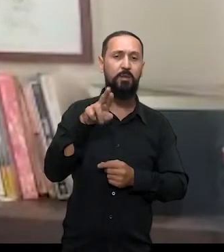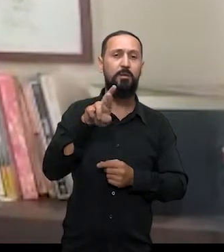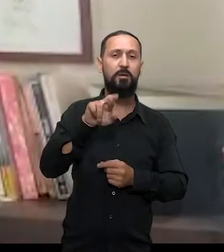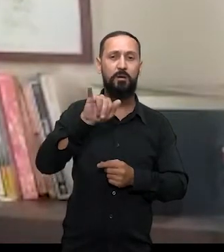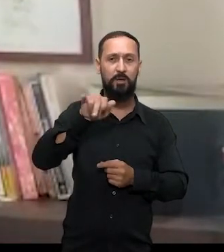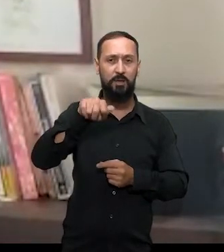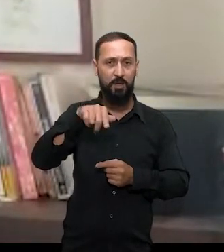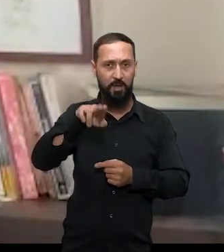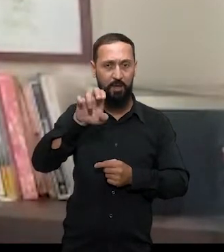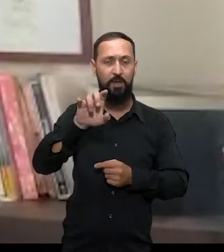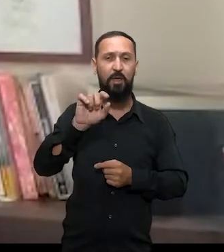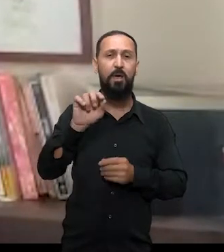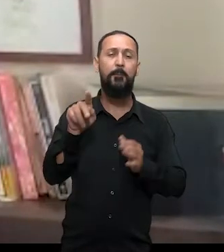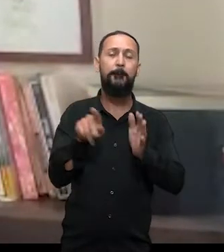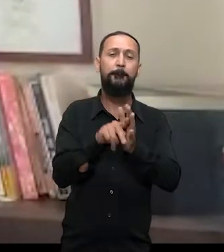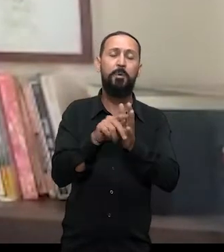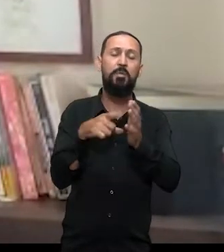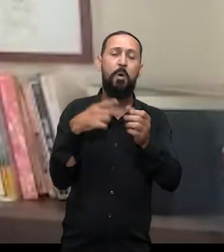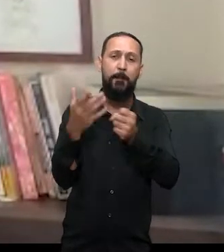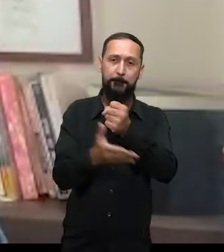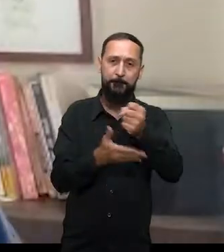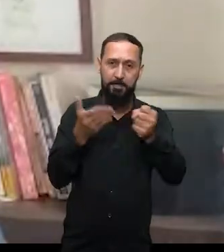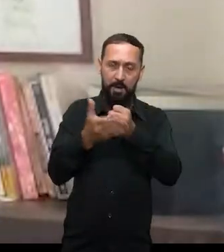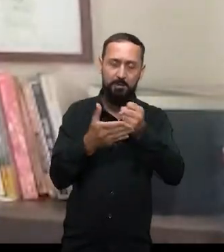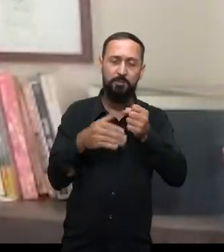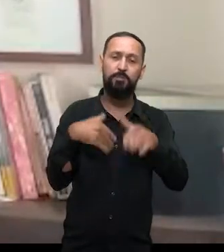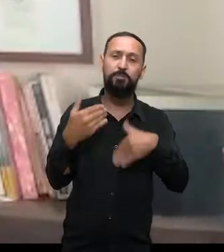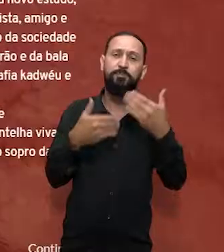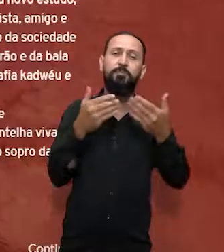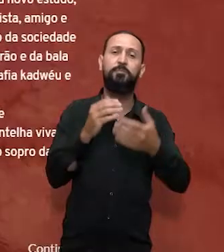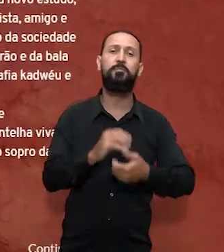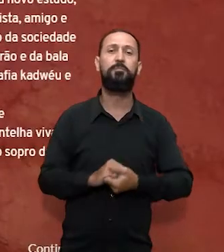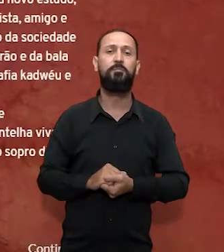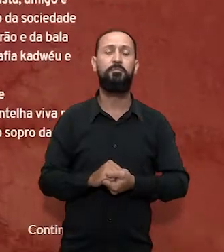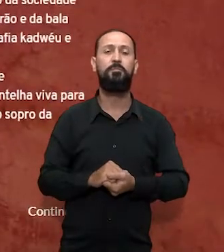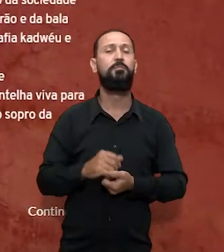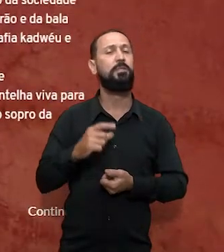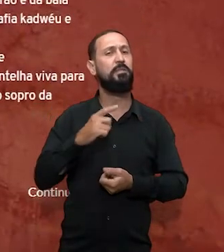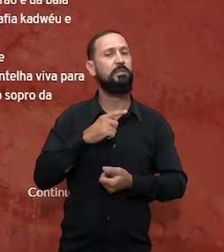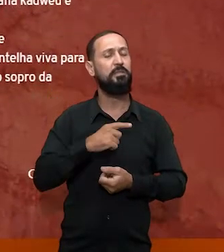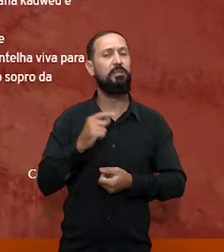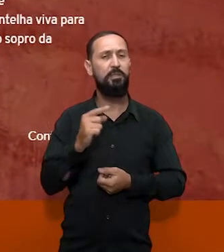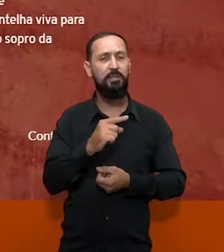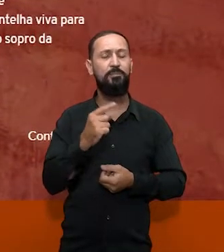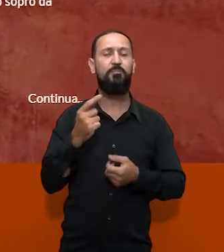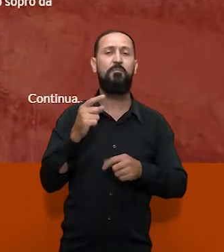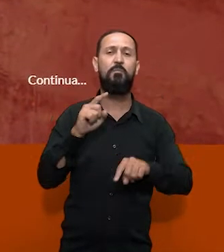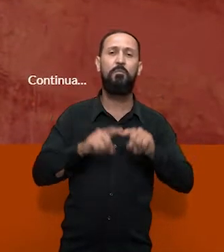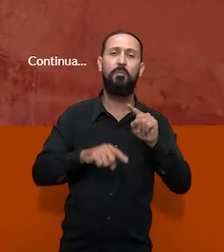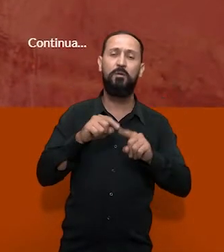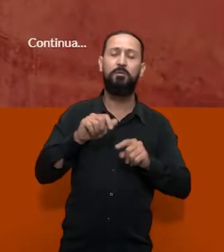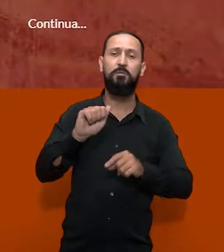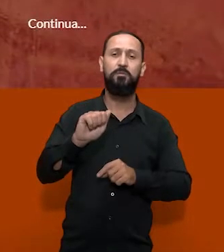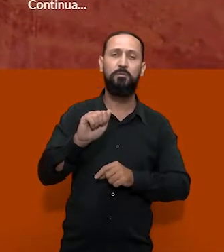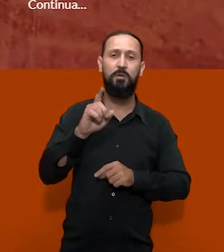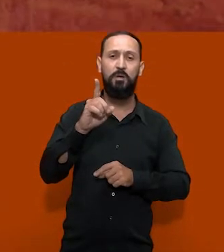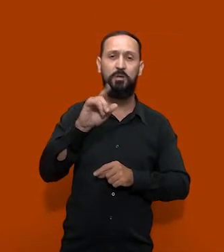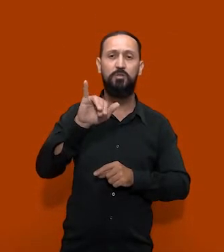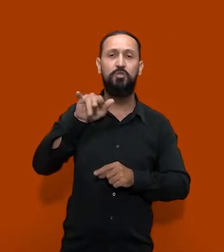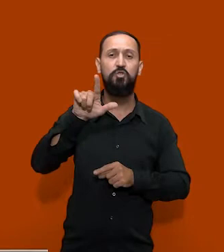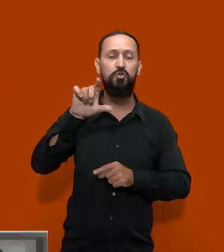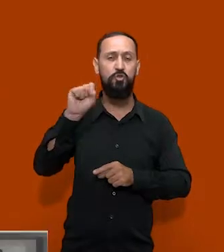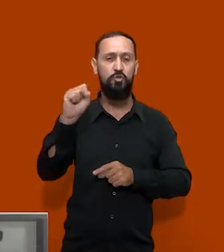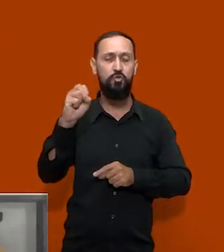que é o artista que deu base para todo esse processo, mas você terá ali obras do Adilson